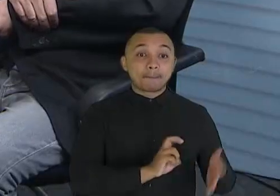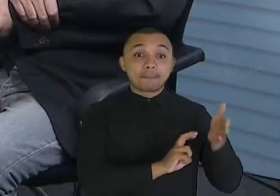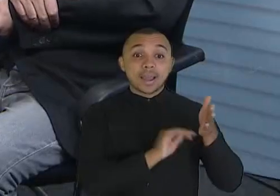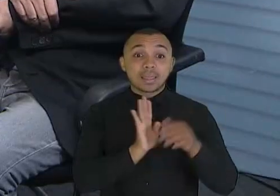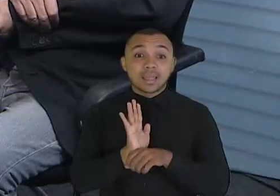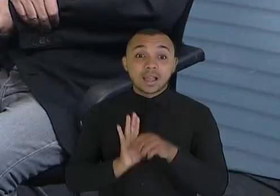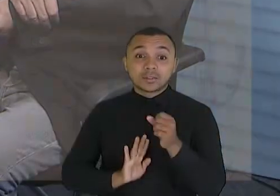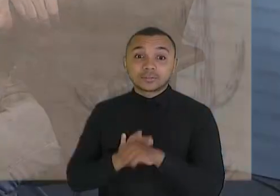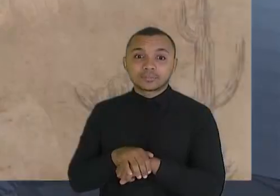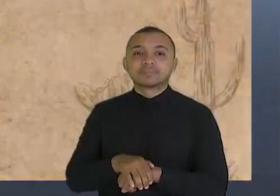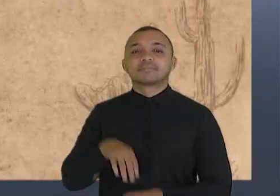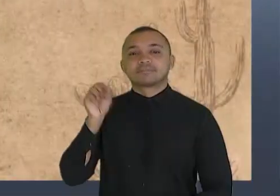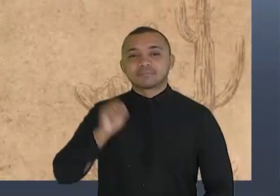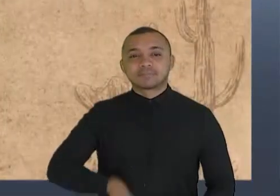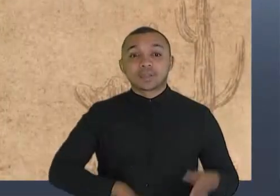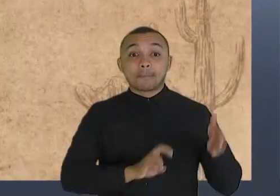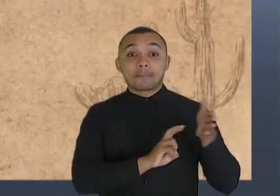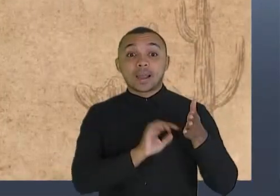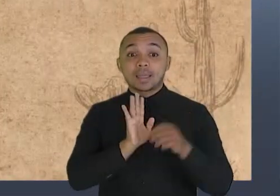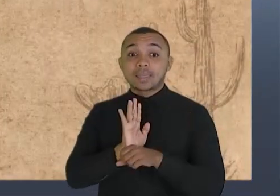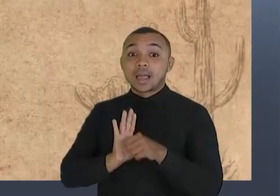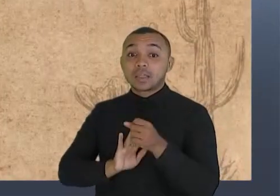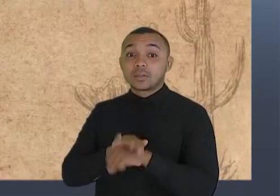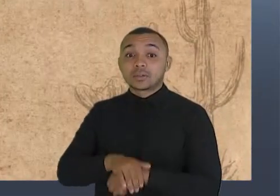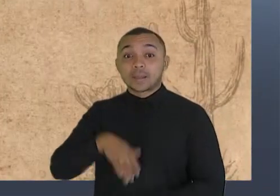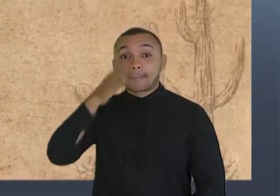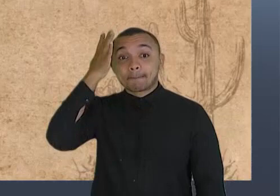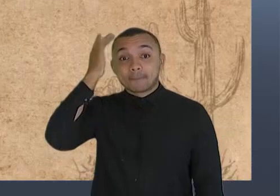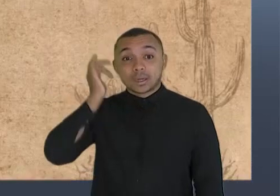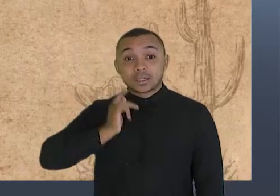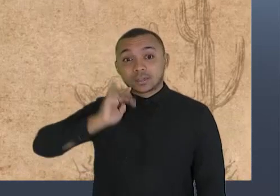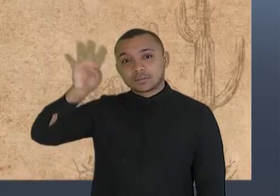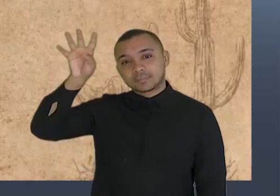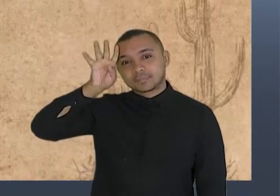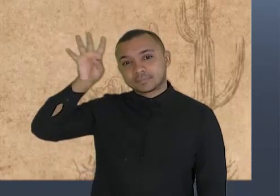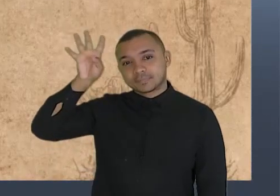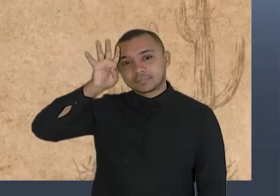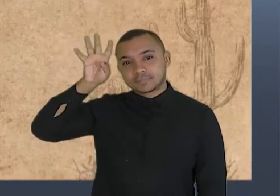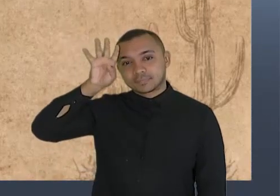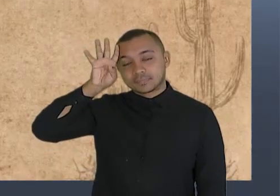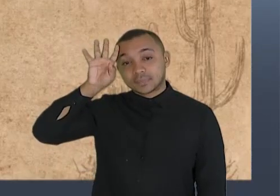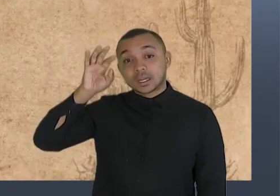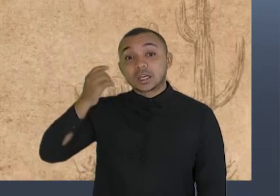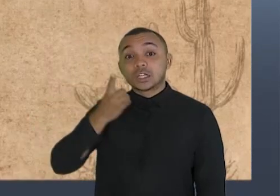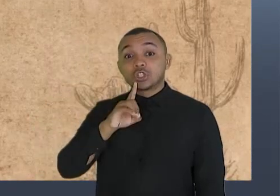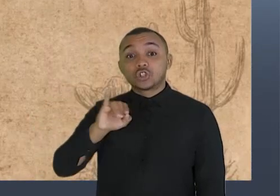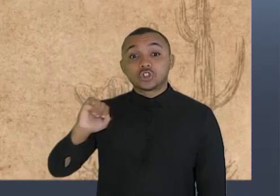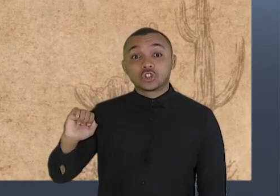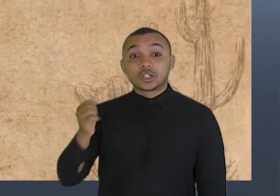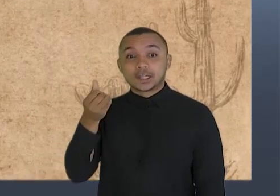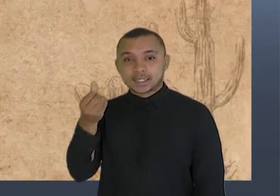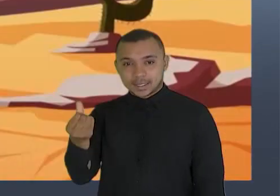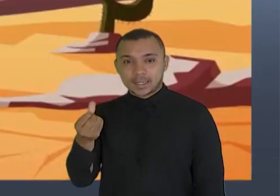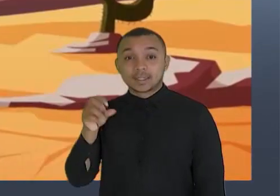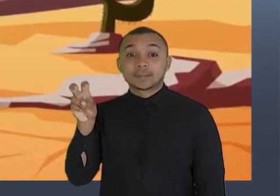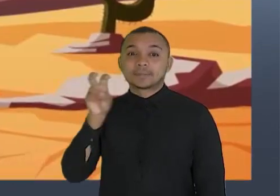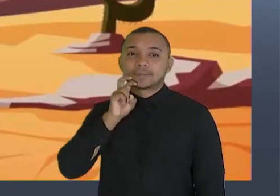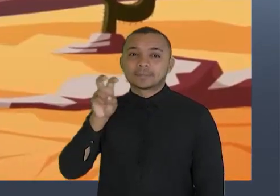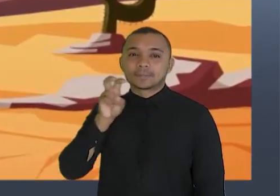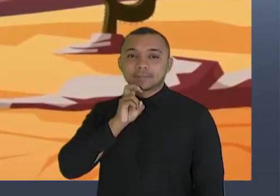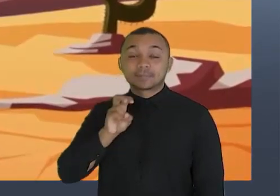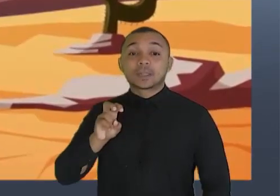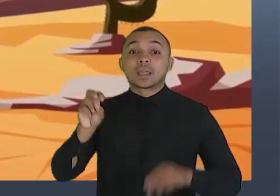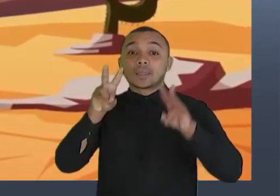tarde e noite. Sensacional. Amanhã, quarta, e dia 6... na quinta-feira, Bioma